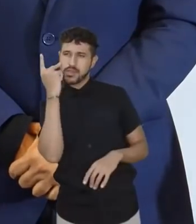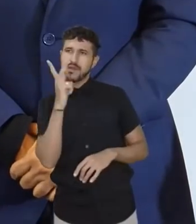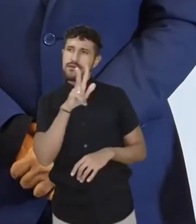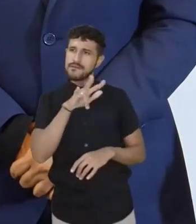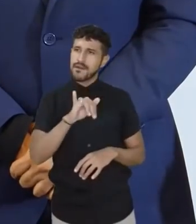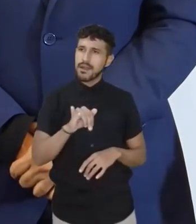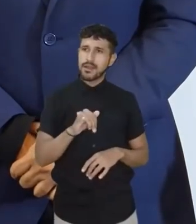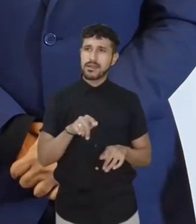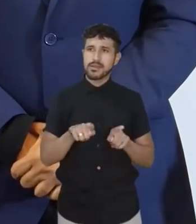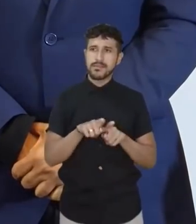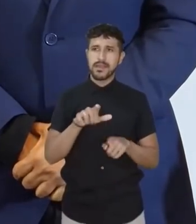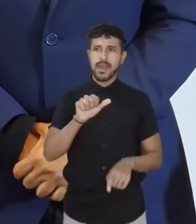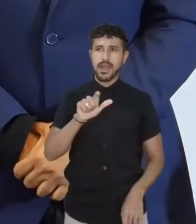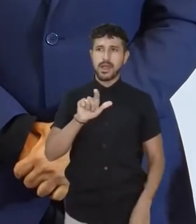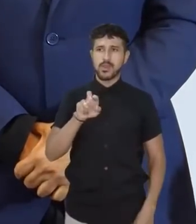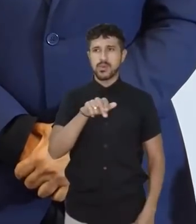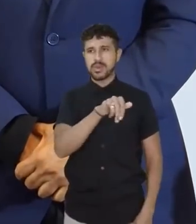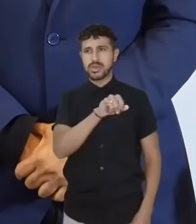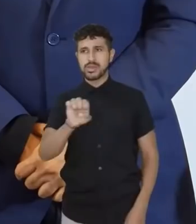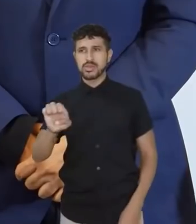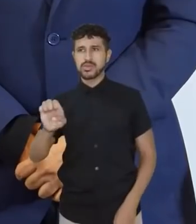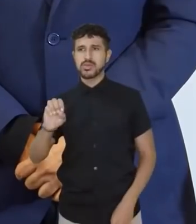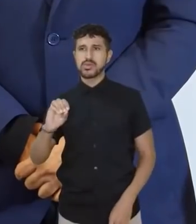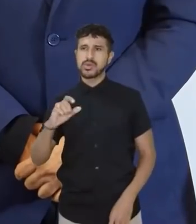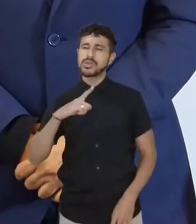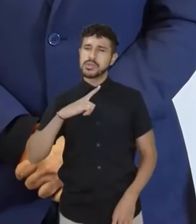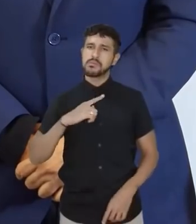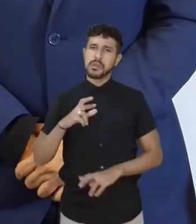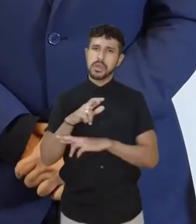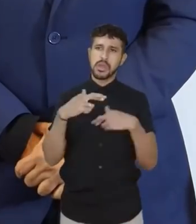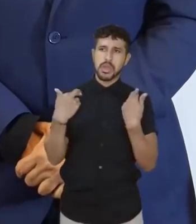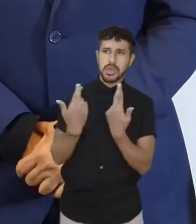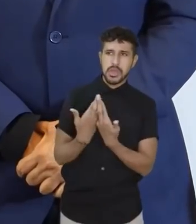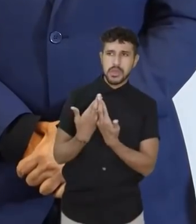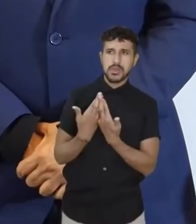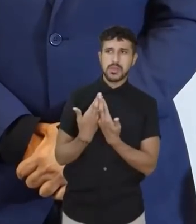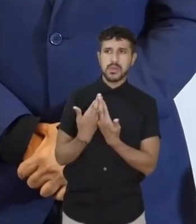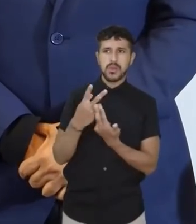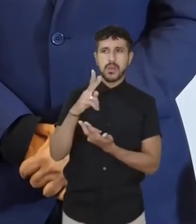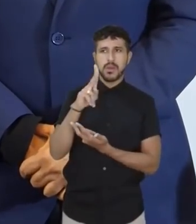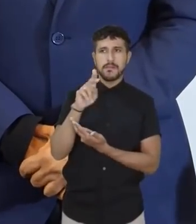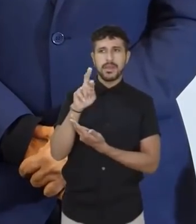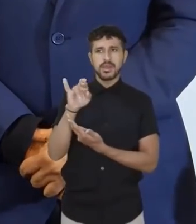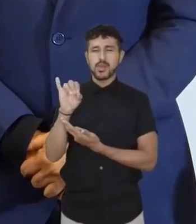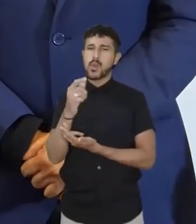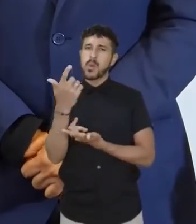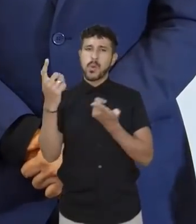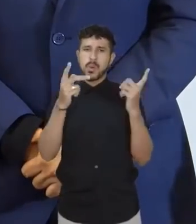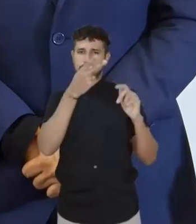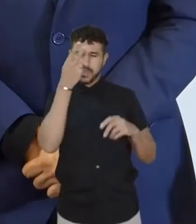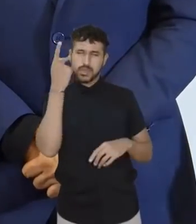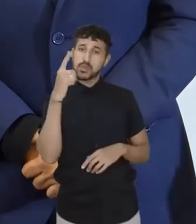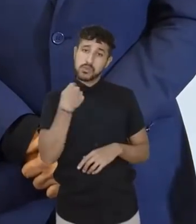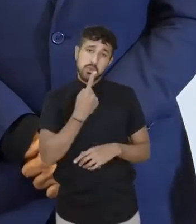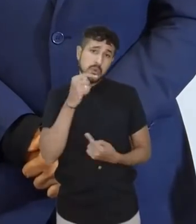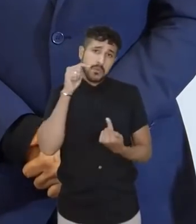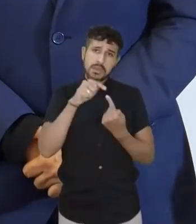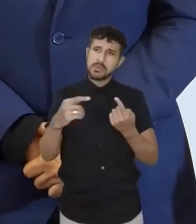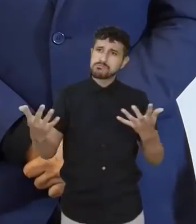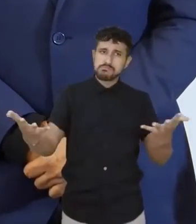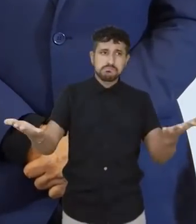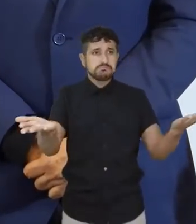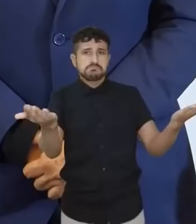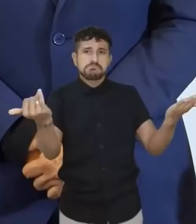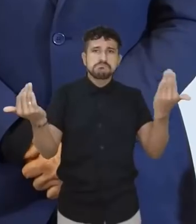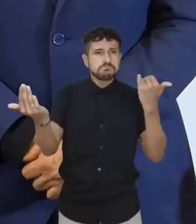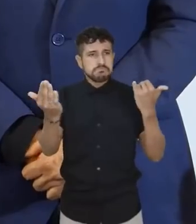Aloysio teve uma reunião com o Pércio, se eu não me engano. Acho que até teve, com outros nomes, né? Nossa ideia é trazer todos os que estão pensando mais